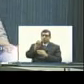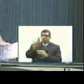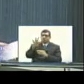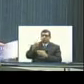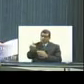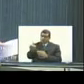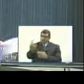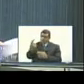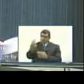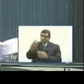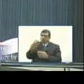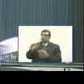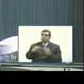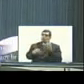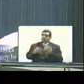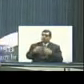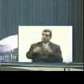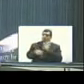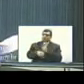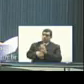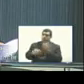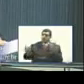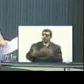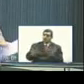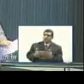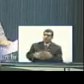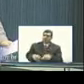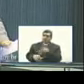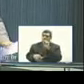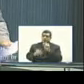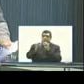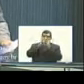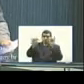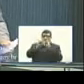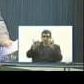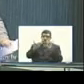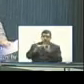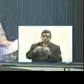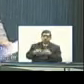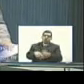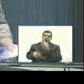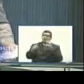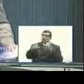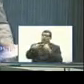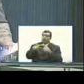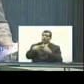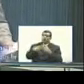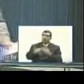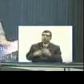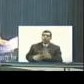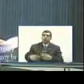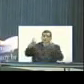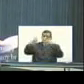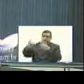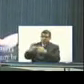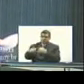62 municípios do interior do Estado do Amazonas e o atual governo tirou essa informação do ar tirou do ano porque as obras estão paralisadas